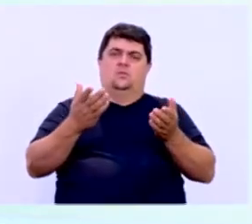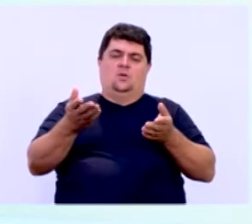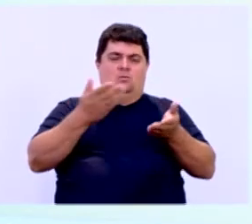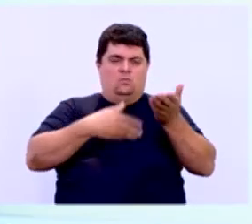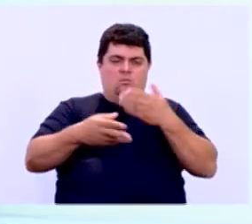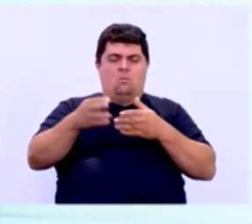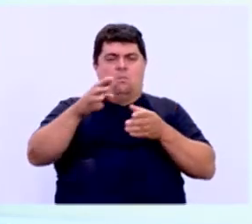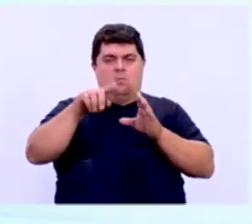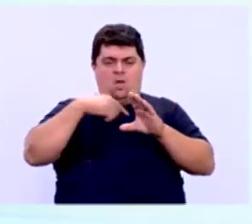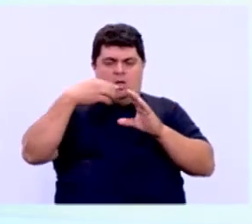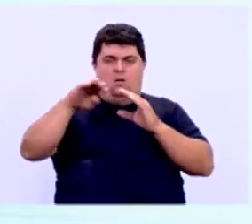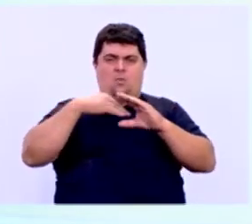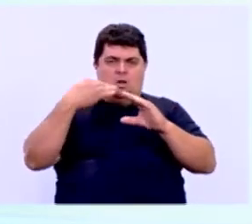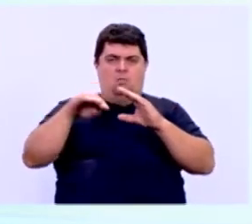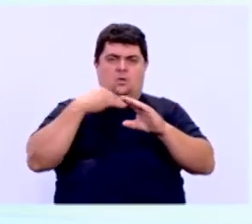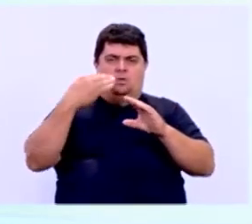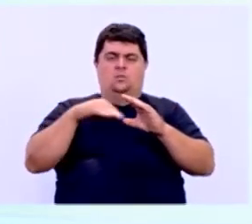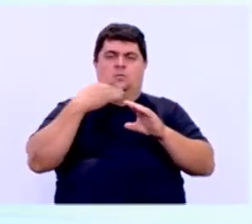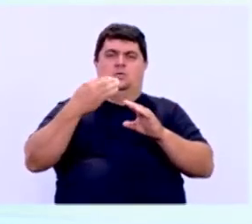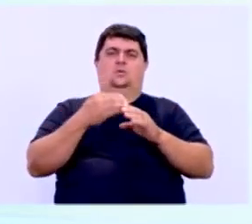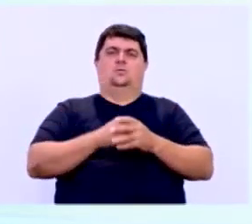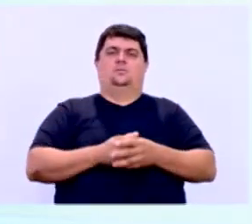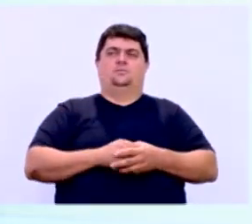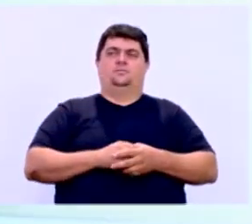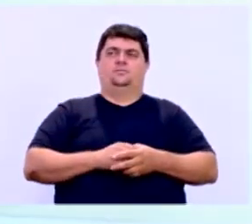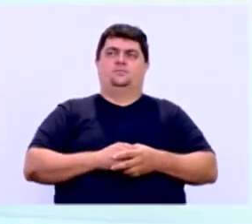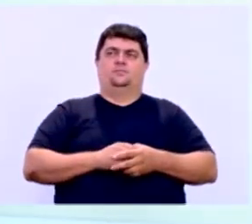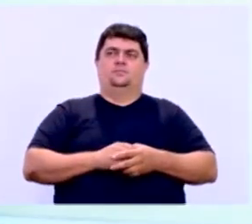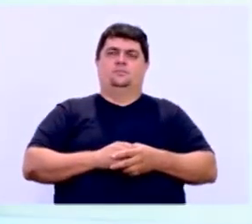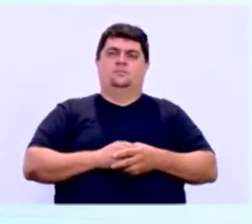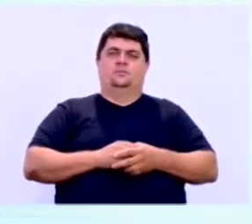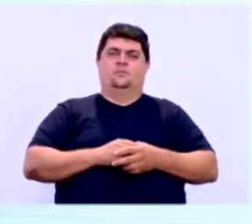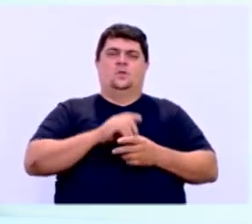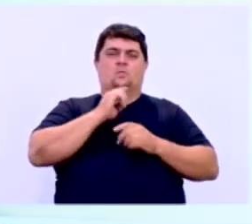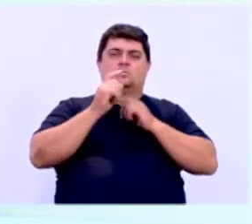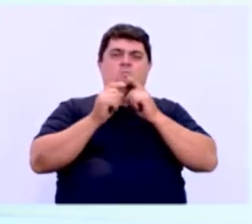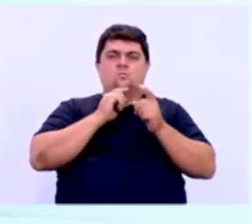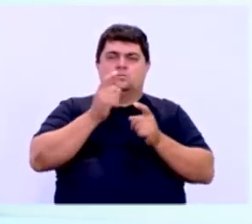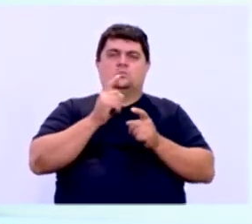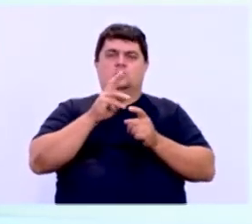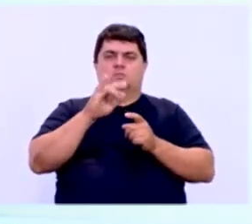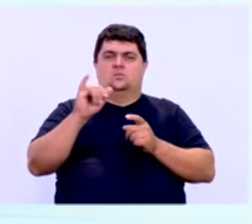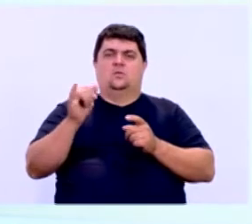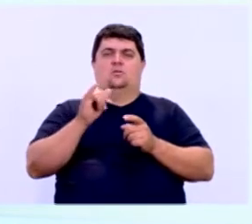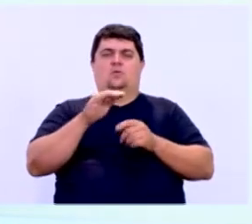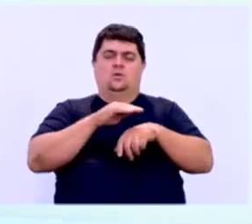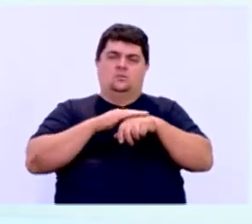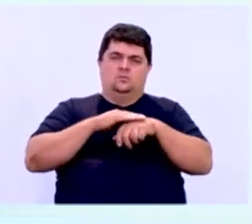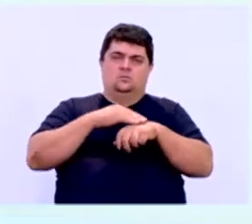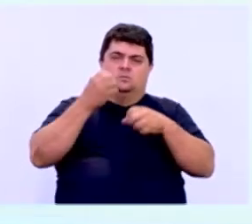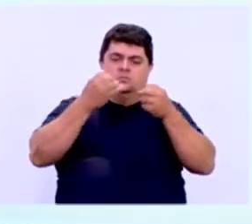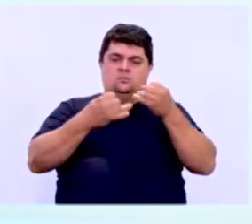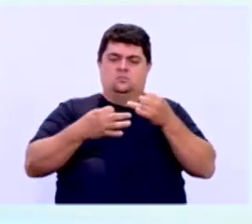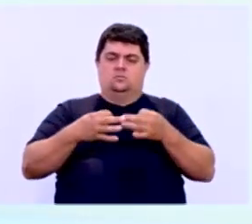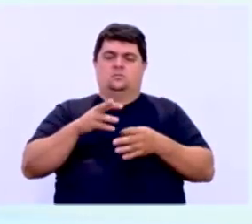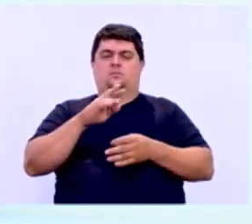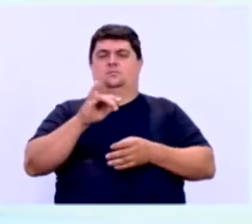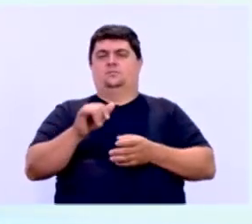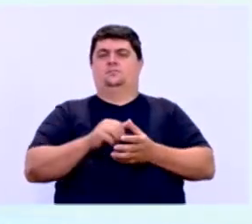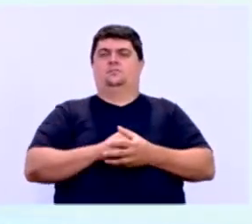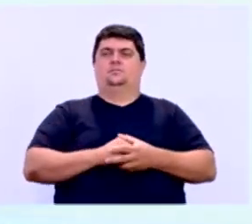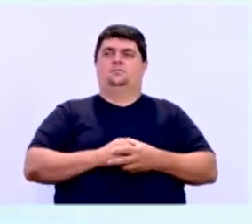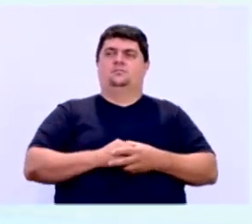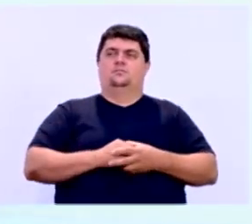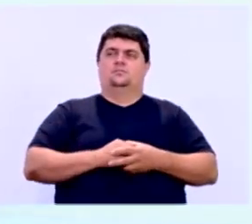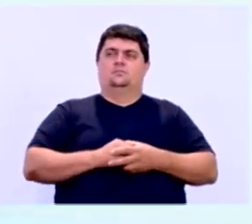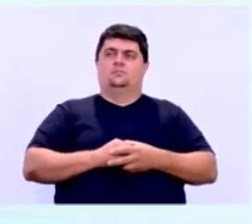participar. Mandem as respostas aqui para o professor Igor, né? E as dúvidas também que a gente vai conversando acerca das